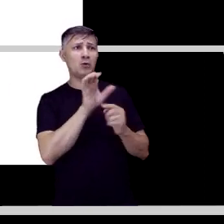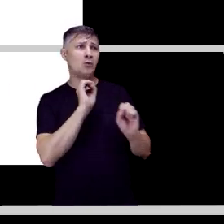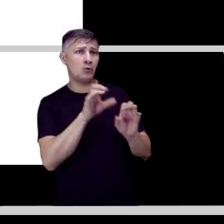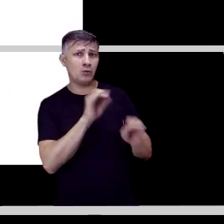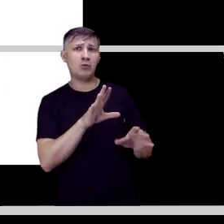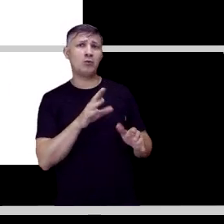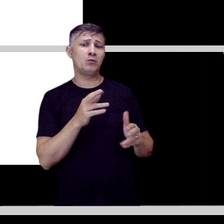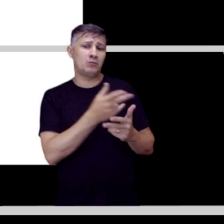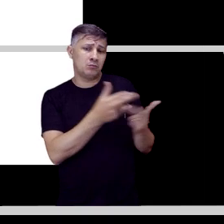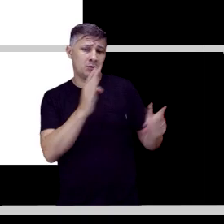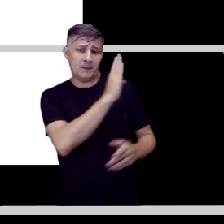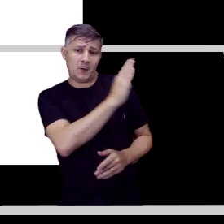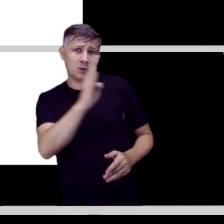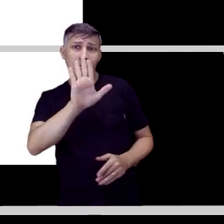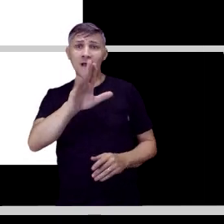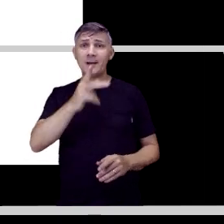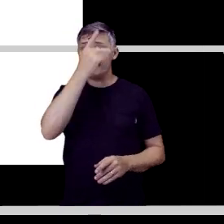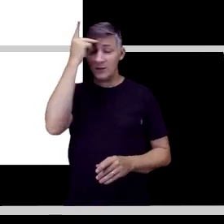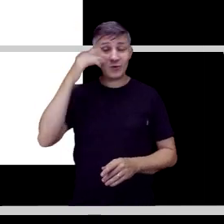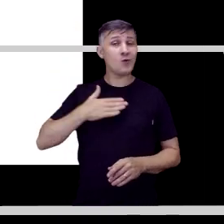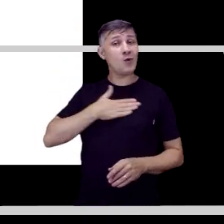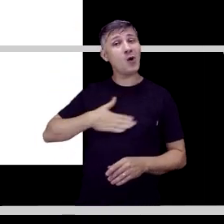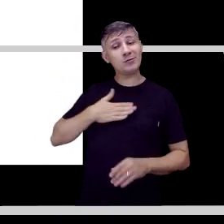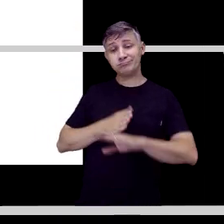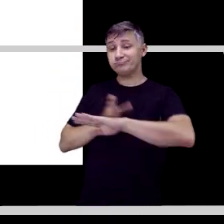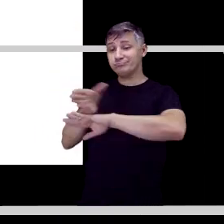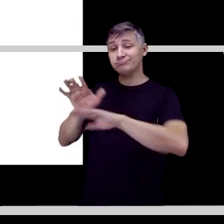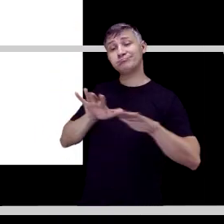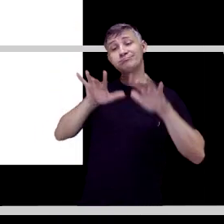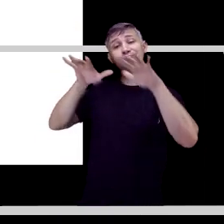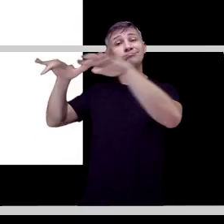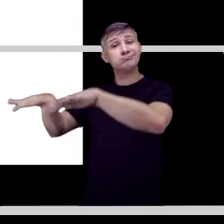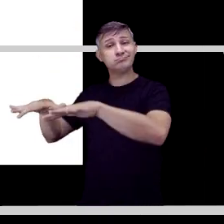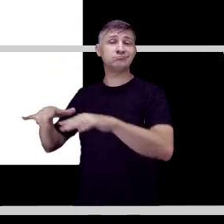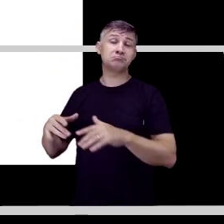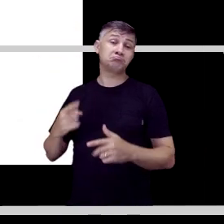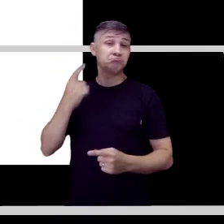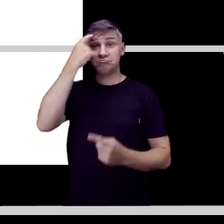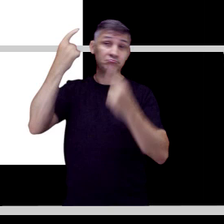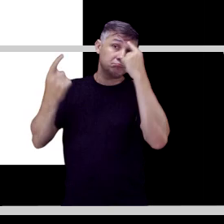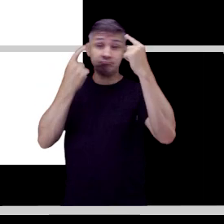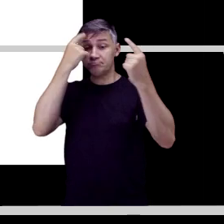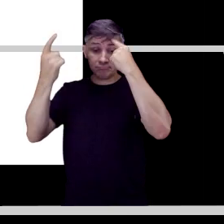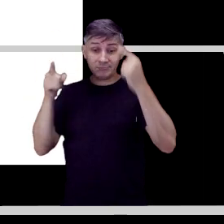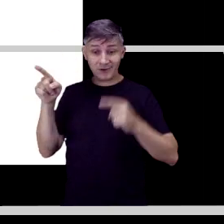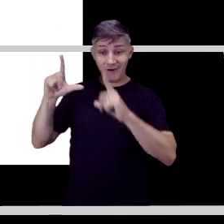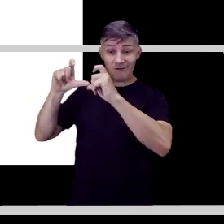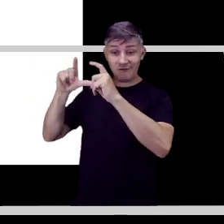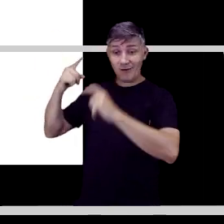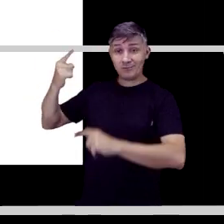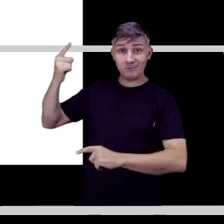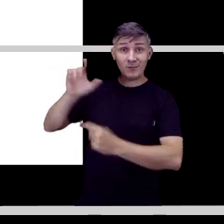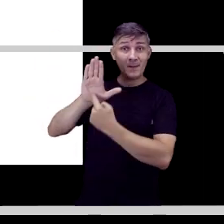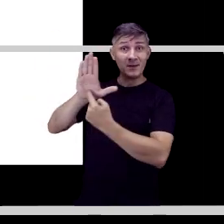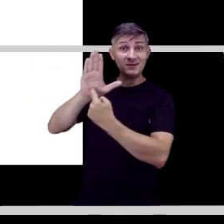educativo, a biblioteca, mas esse grande espaço que se abre para o imprevisível, né? Essa é uma foto de